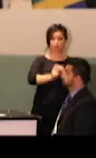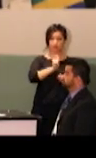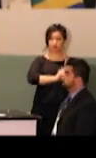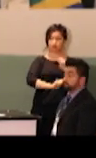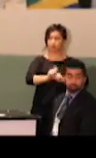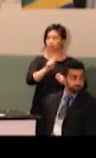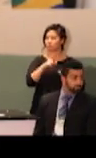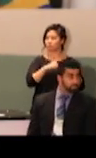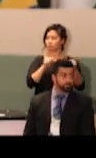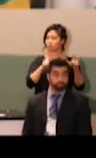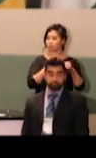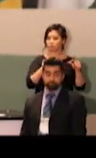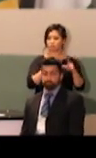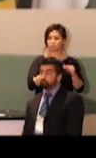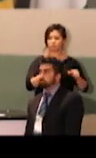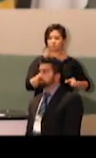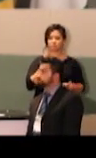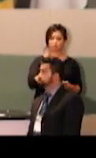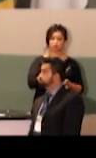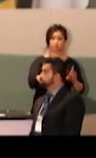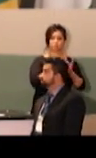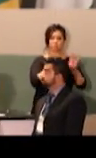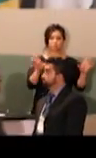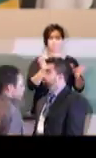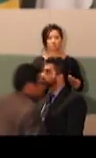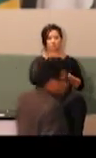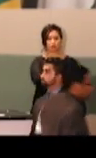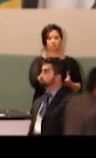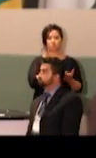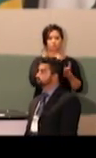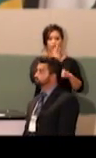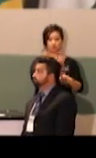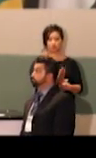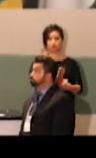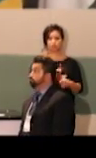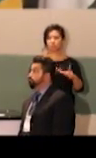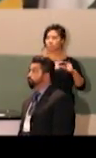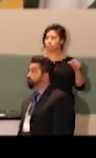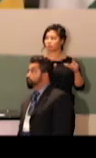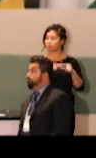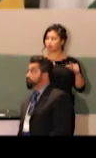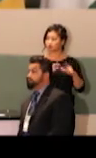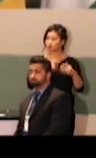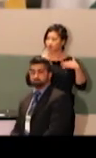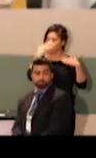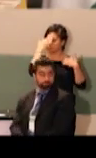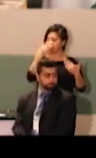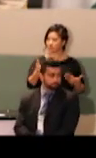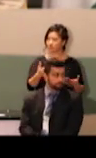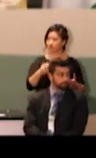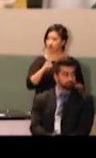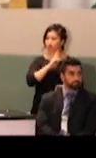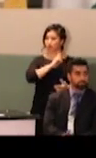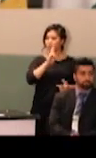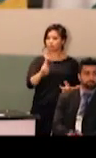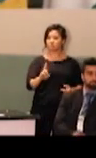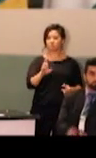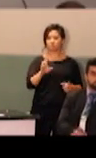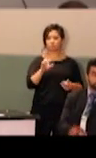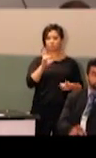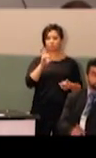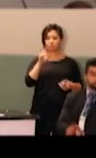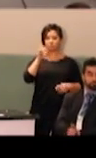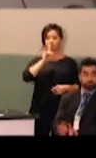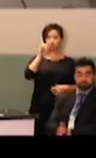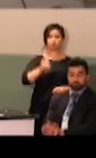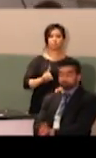nossa contribuição à sociedade e aos eleitores do Distrito Federal. Meu muito obrigado em nome da nossa diretoria e vamos dar por encerrado o nosso